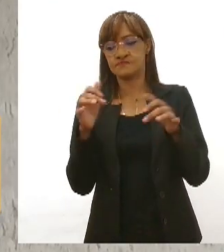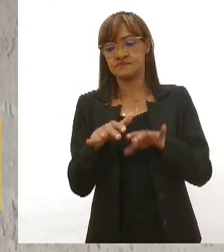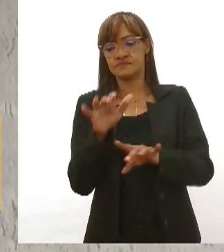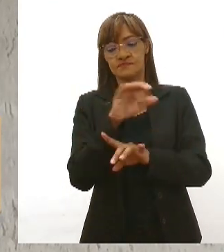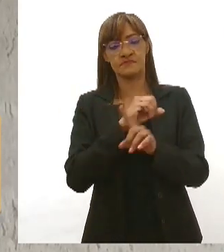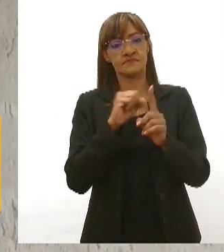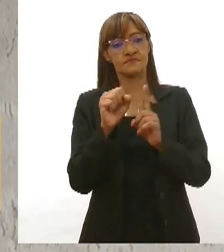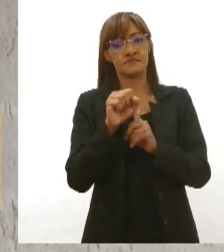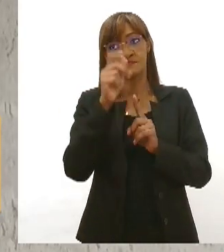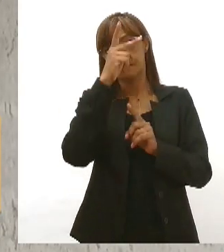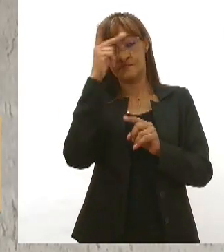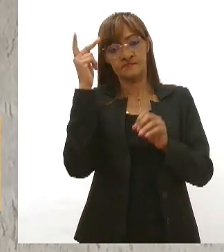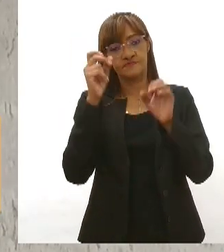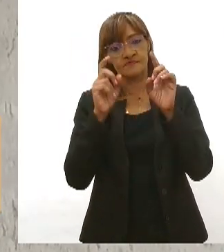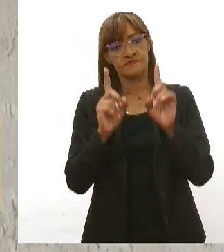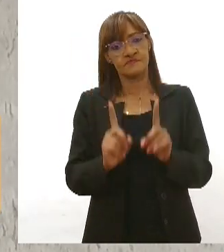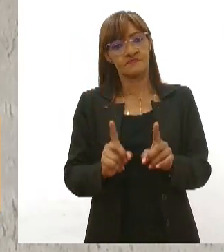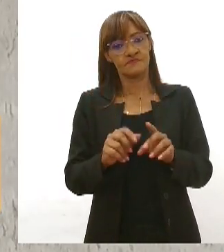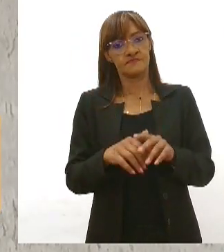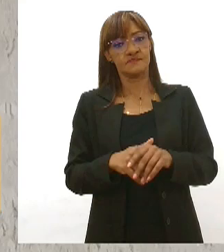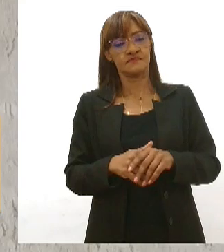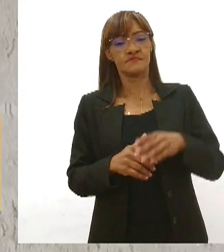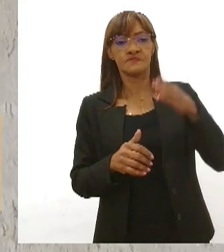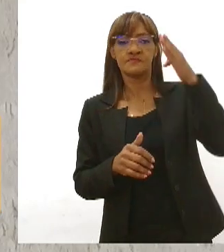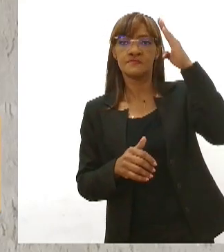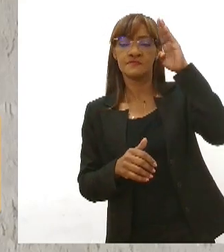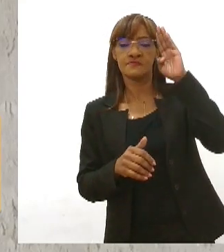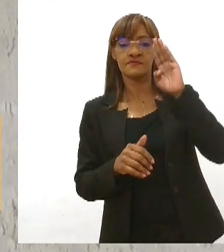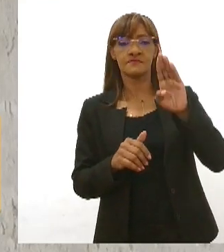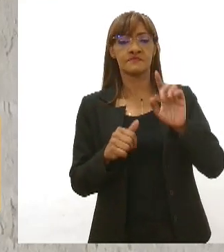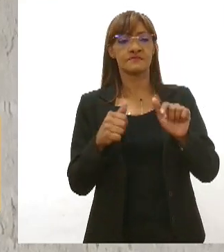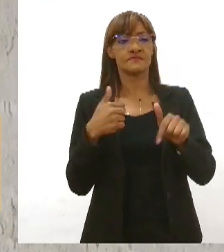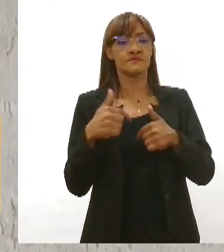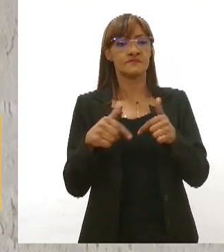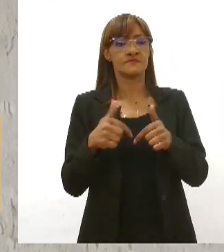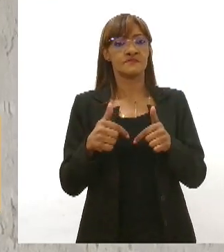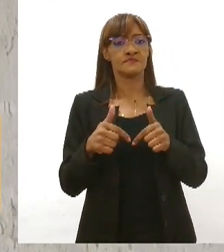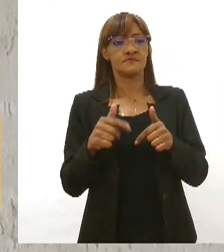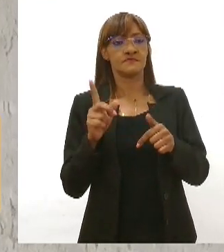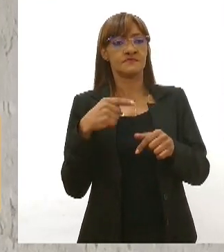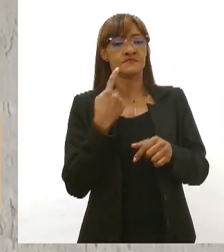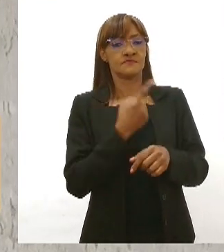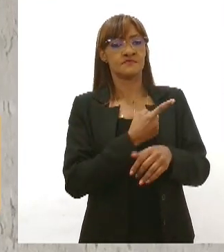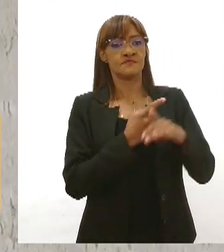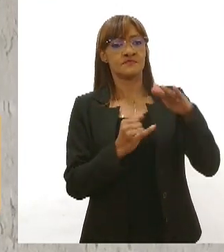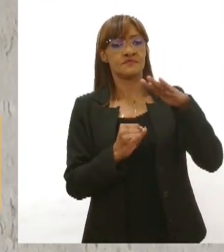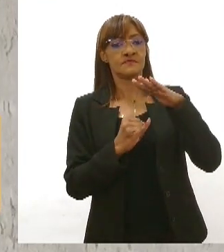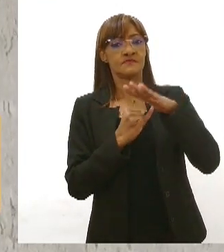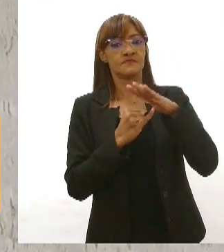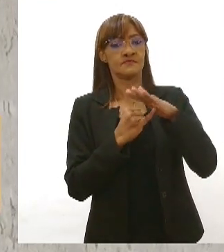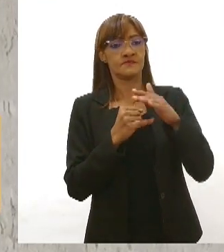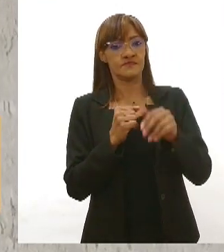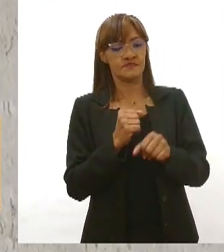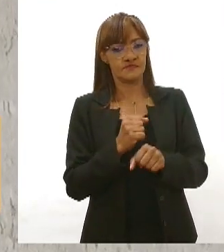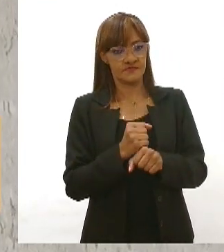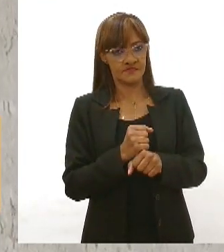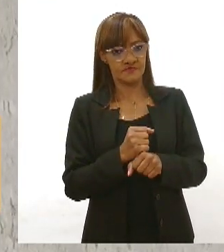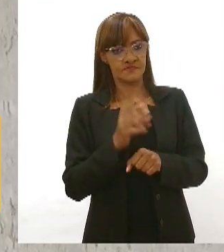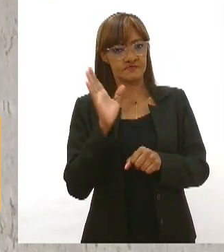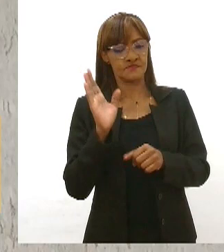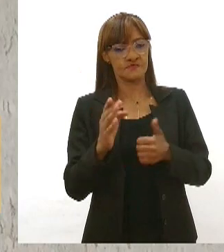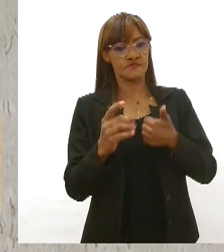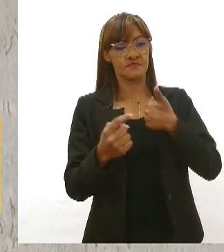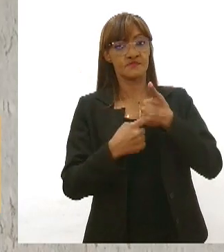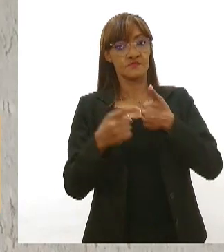né? Uma das principais atividades desenvolvidas pelo nosso instituto é a Galera do Clique. É um projeto que já